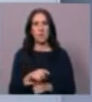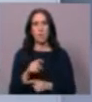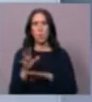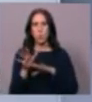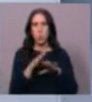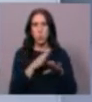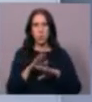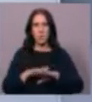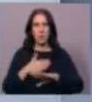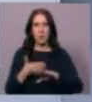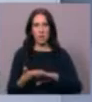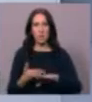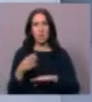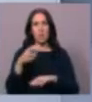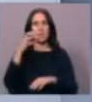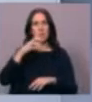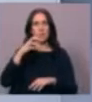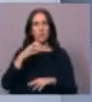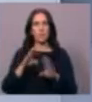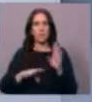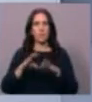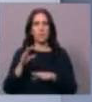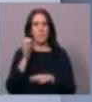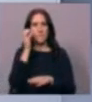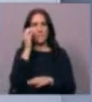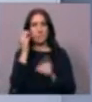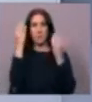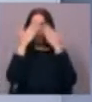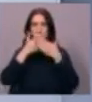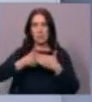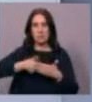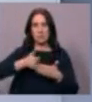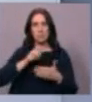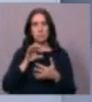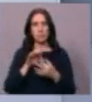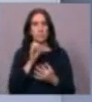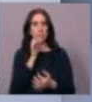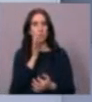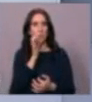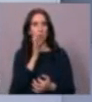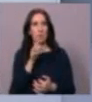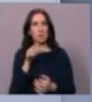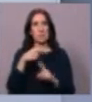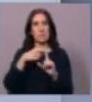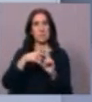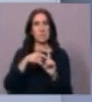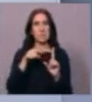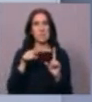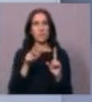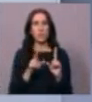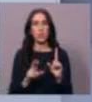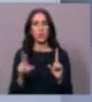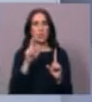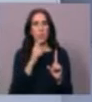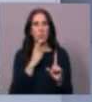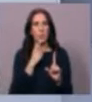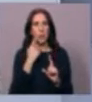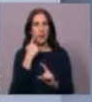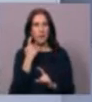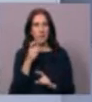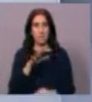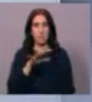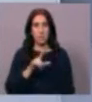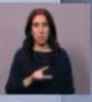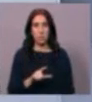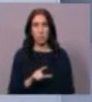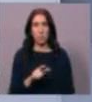intensificar e período de chuva por vezes fortes para a noite e especialmente para a madrugada. Aqui as temperaturas já subiram bastante. Reparar que Lisboa